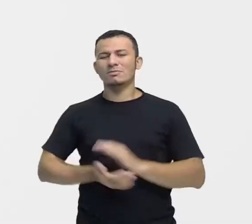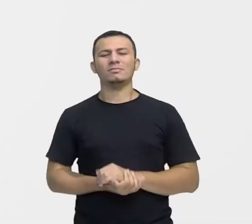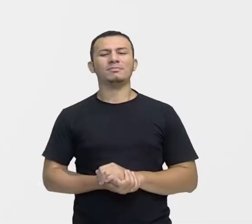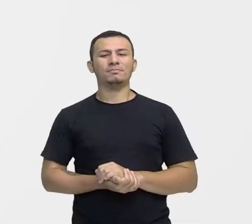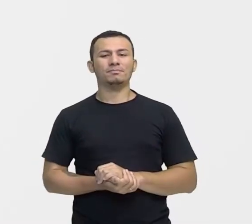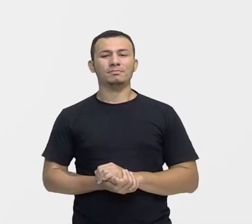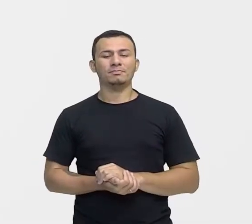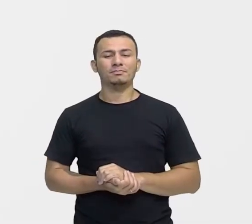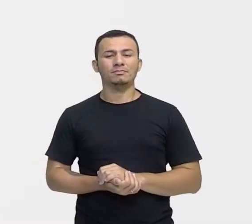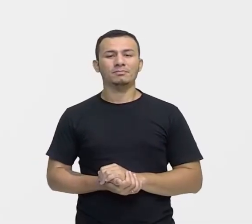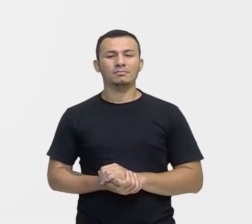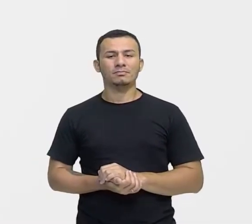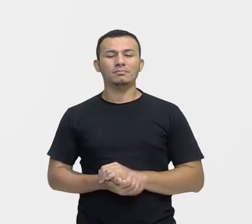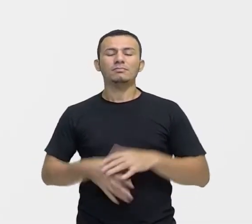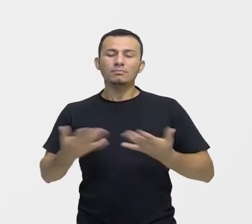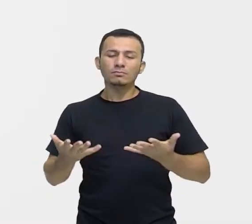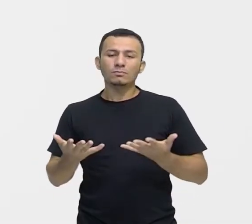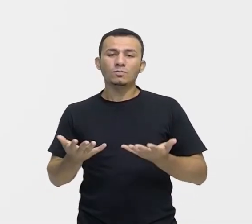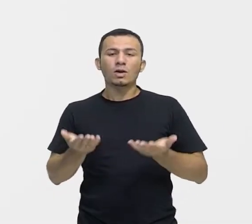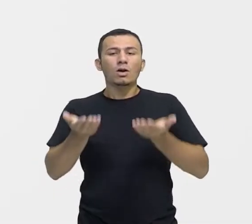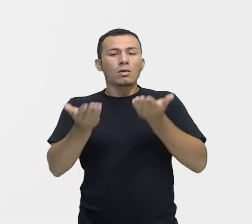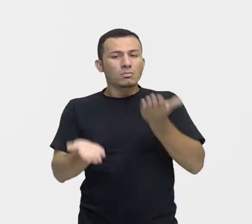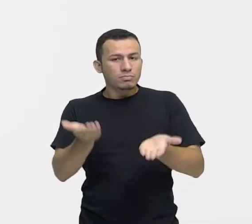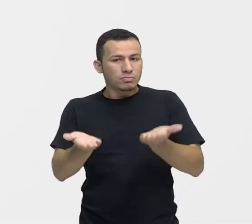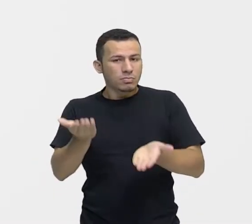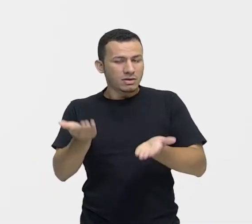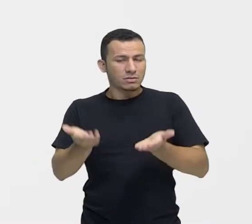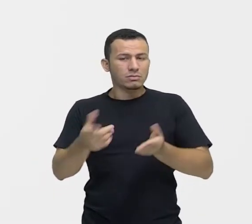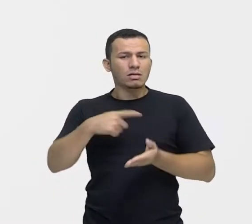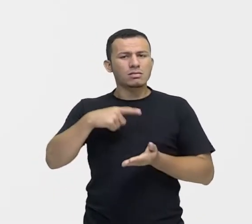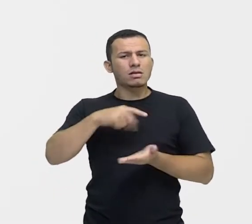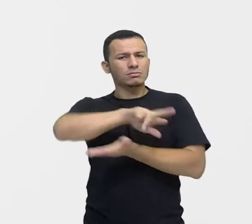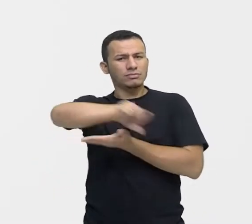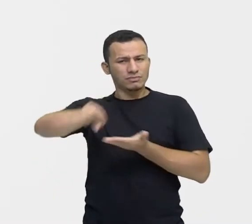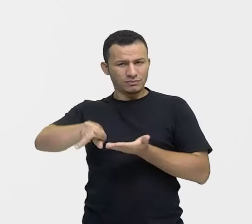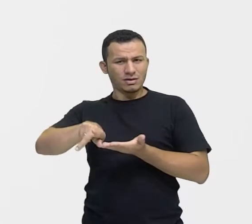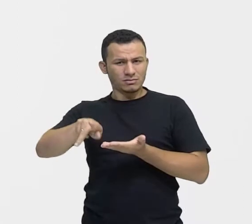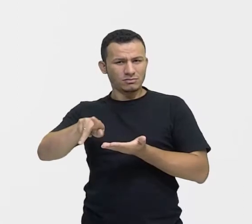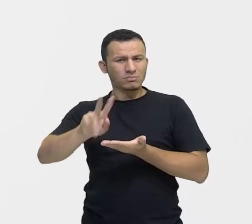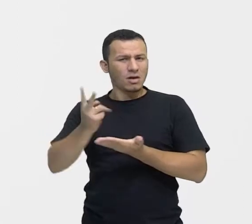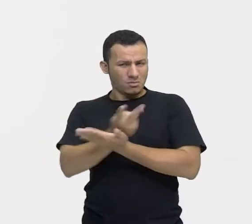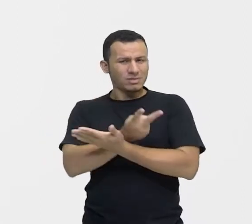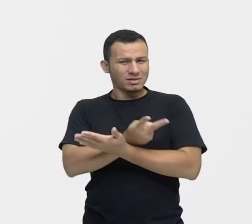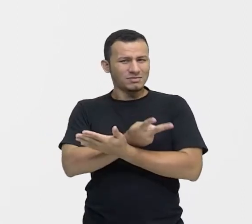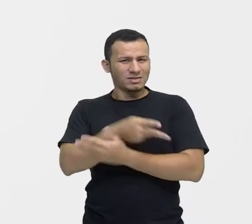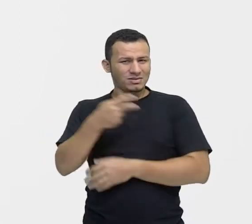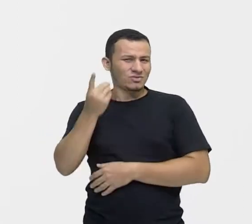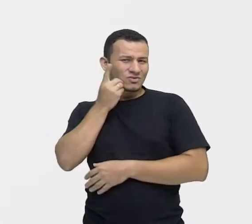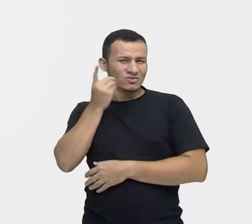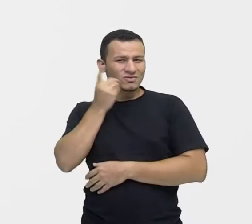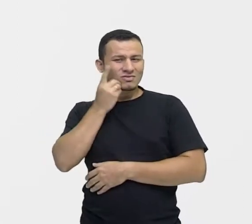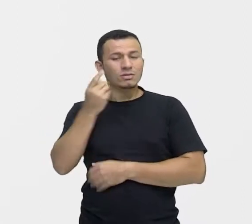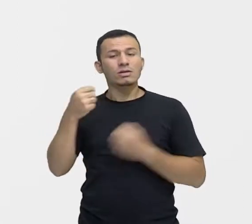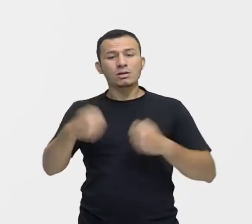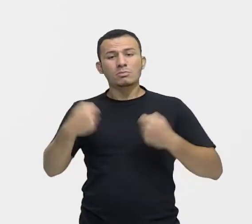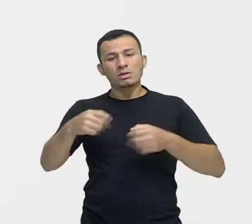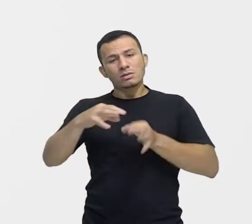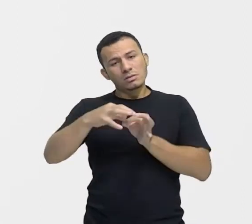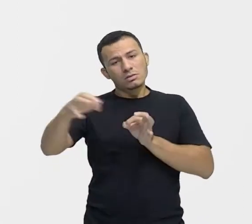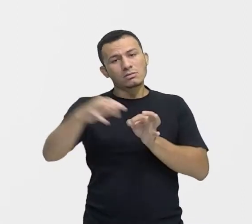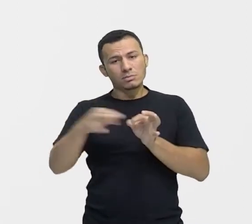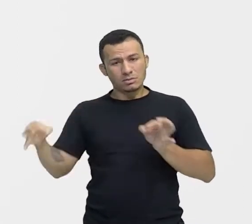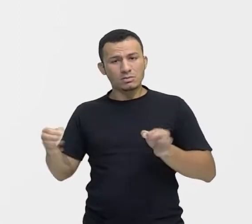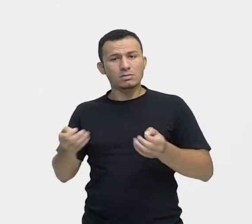tela. As medidas de massa. Em diversas situações do nosso cotidiano, precisamos medir